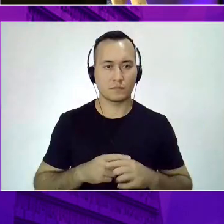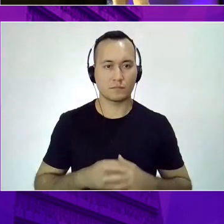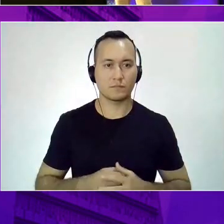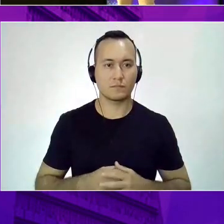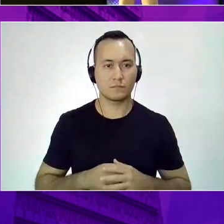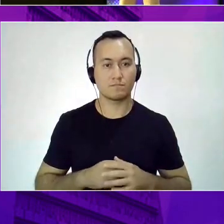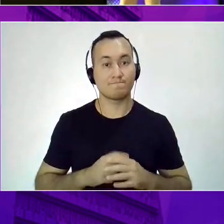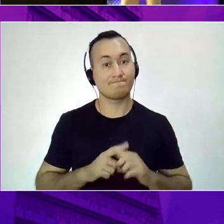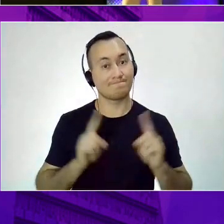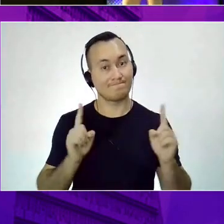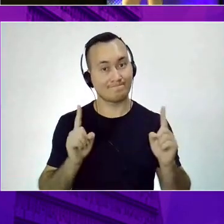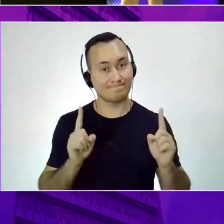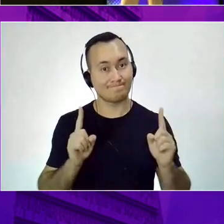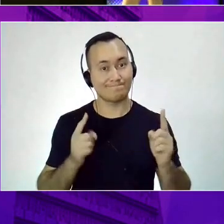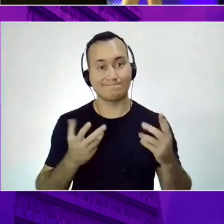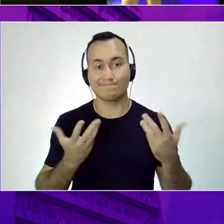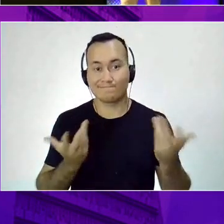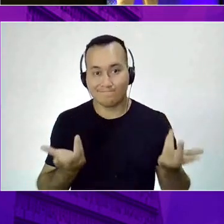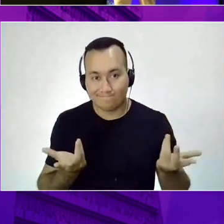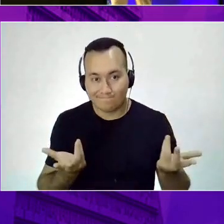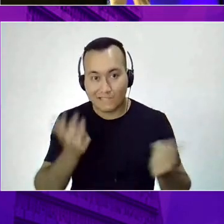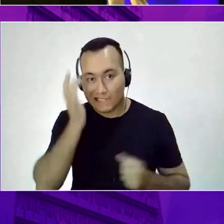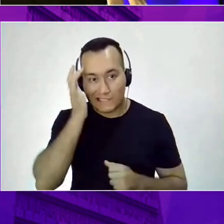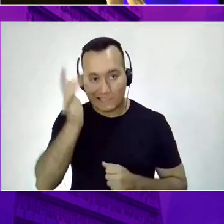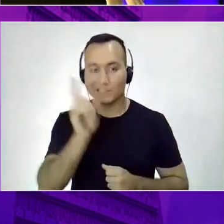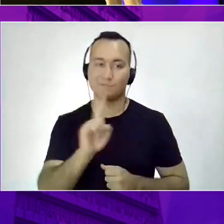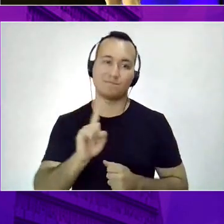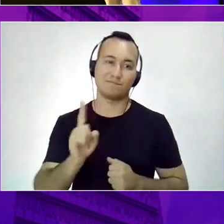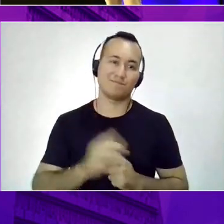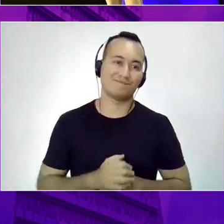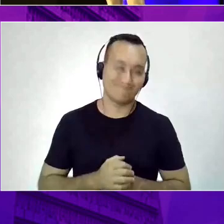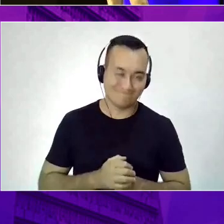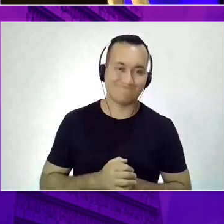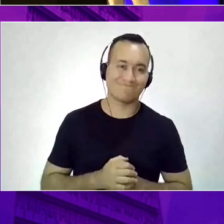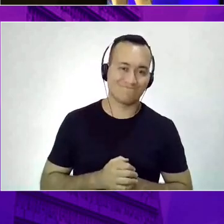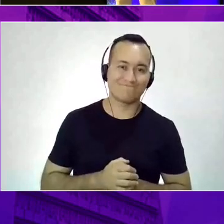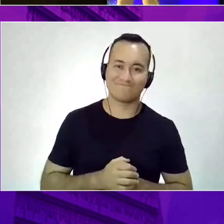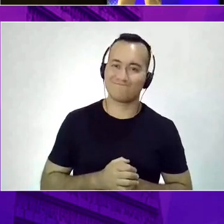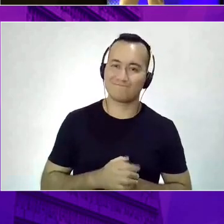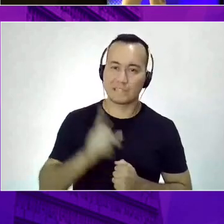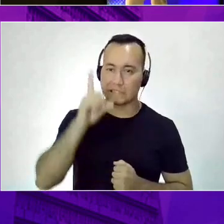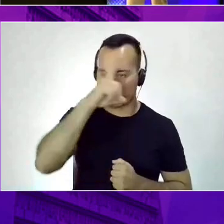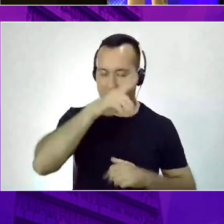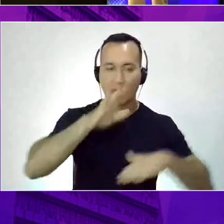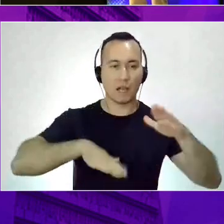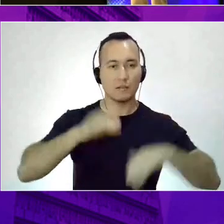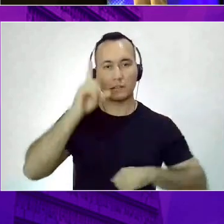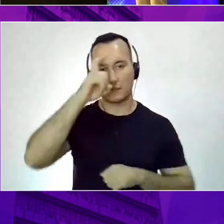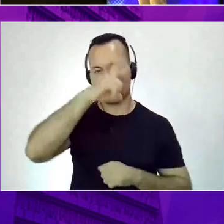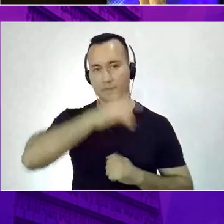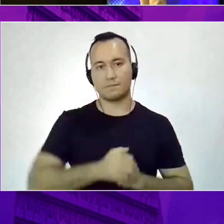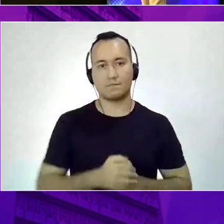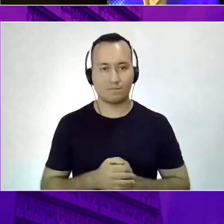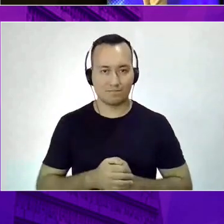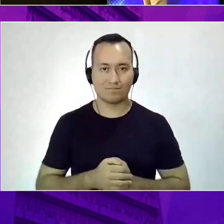Quem trabalha com agilidade sabe que construir times também não é tão fácil assim. E aí a gente trabalhar com projetos também sempre tem imprevistos,